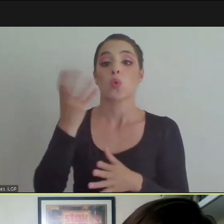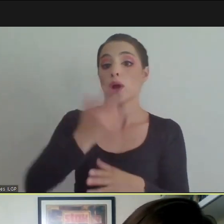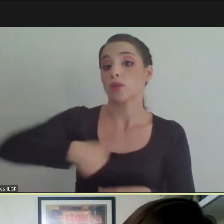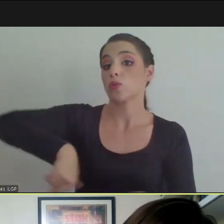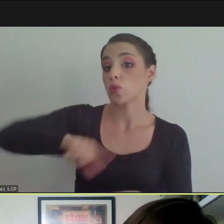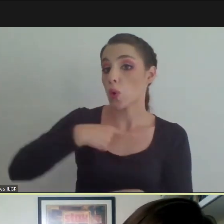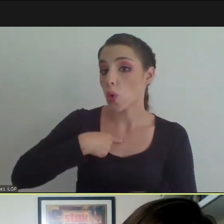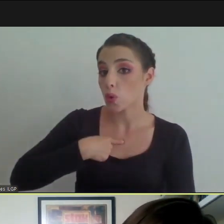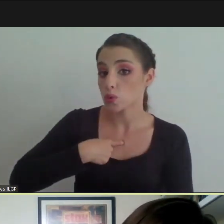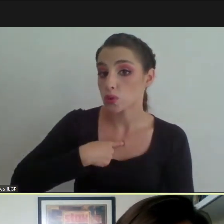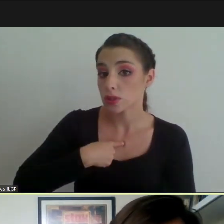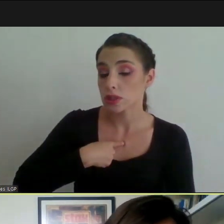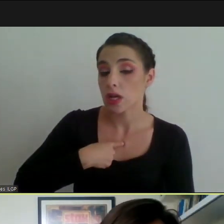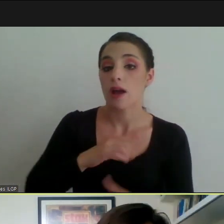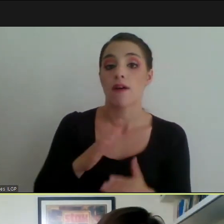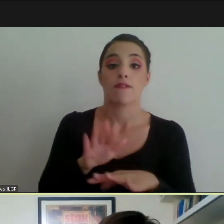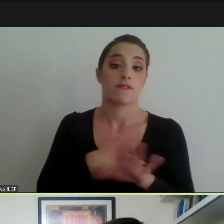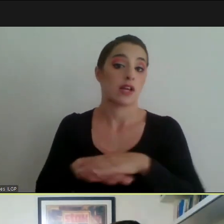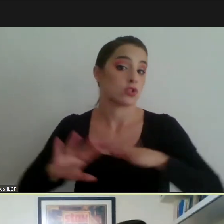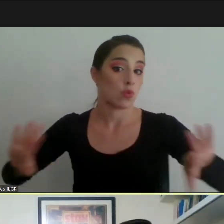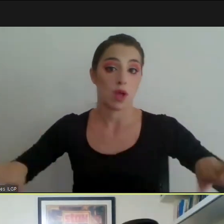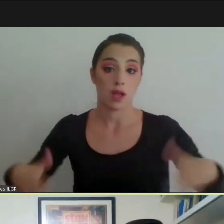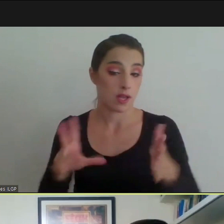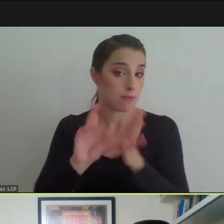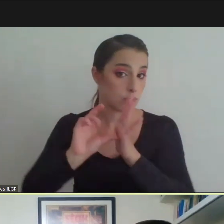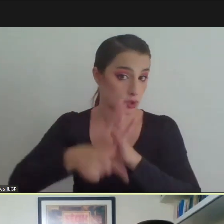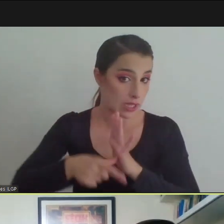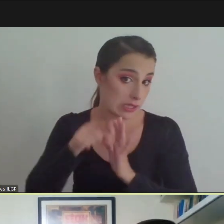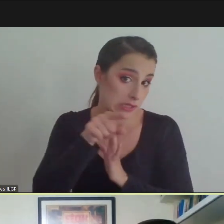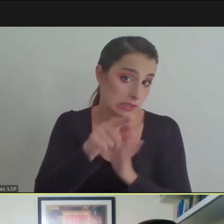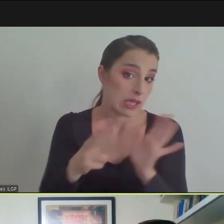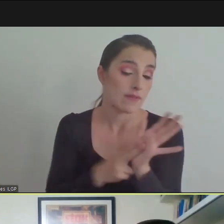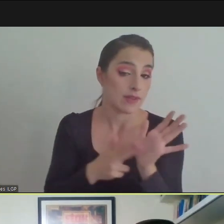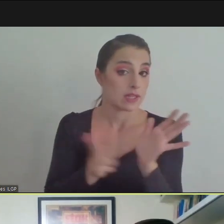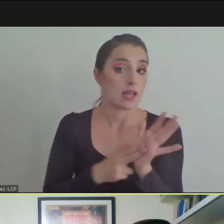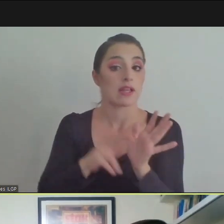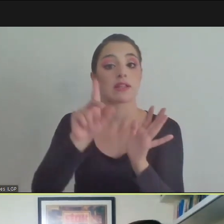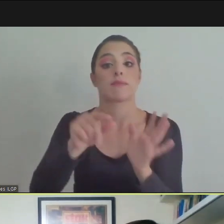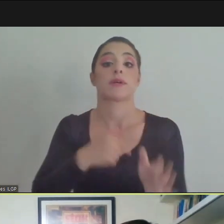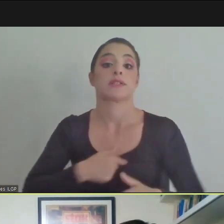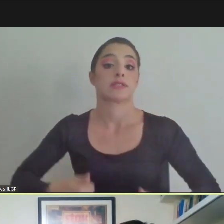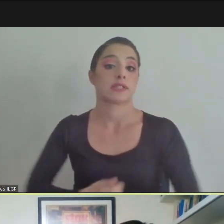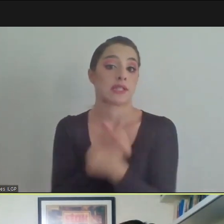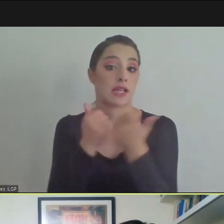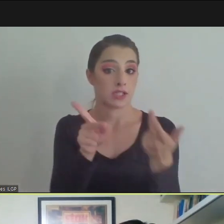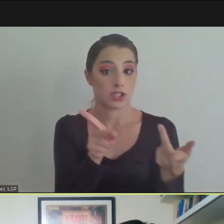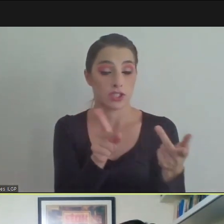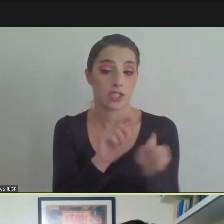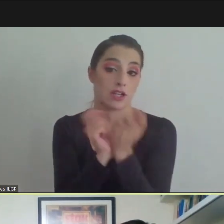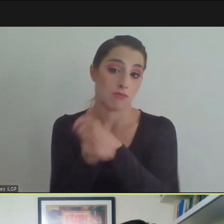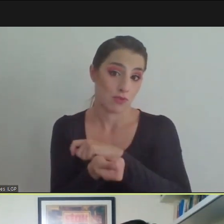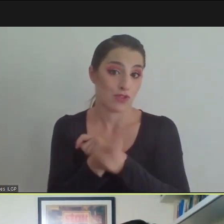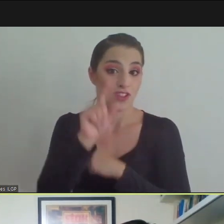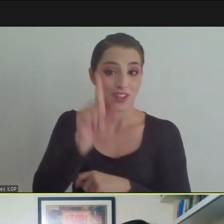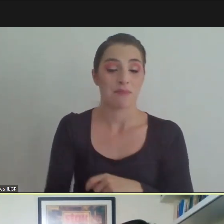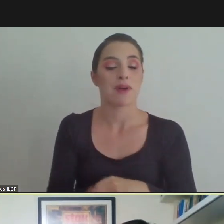gente realiza qualquer projeto, e isso é verdade também nos Cidades que Transformam, a gente